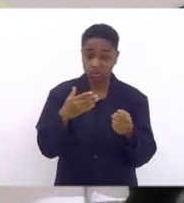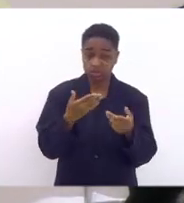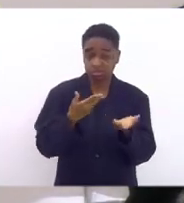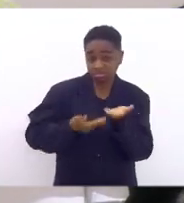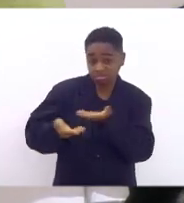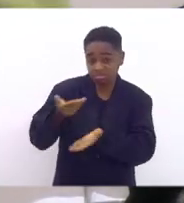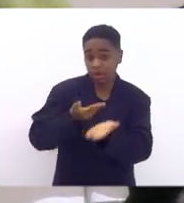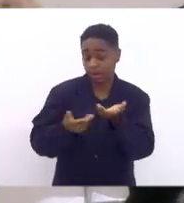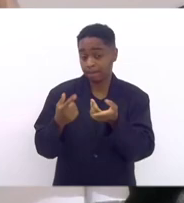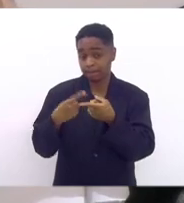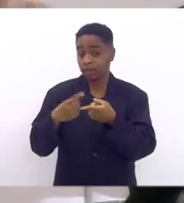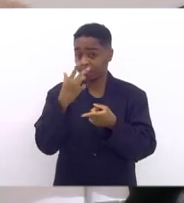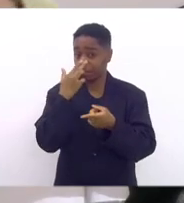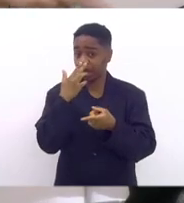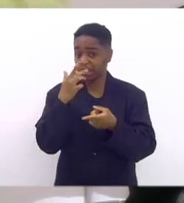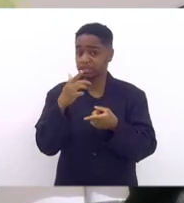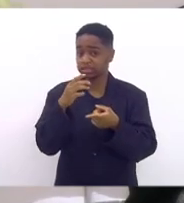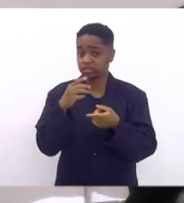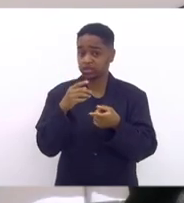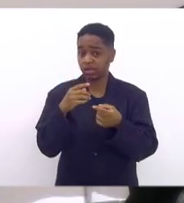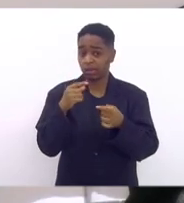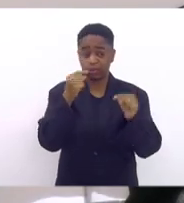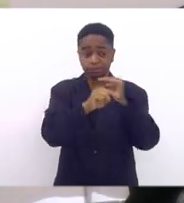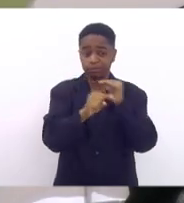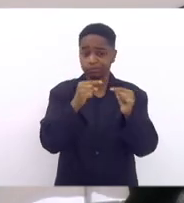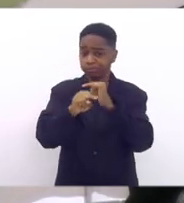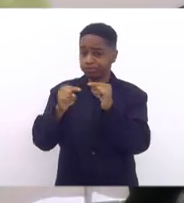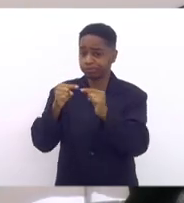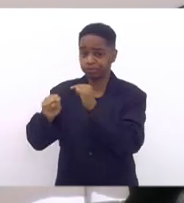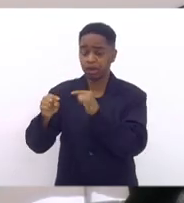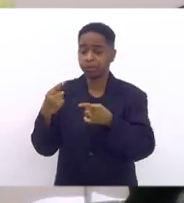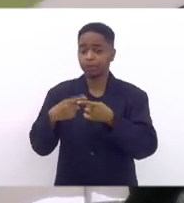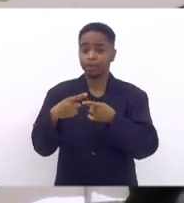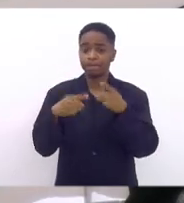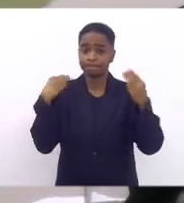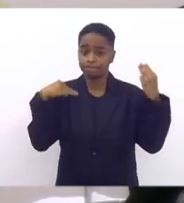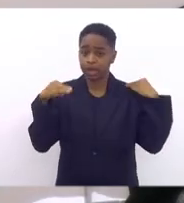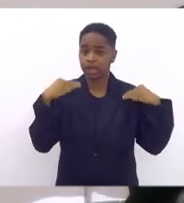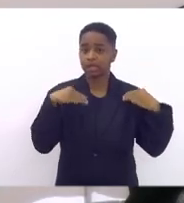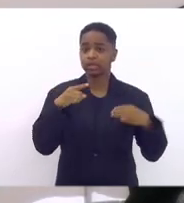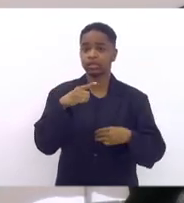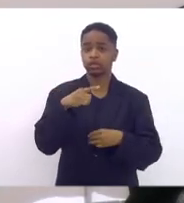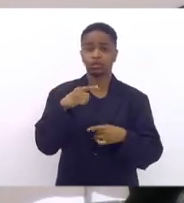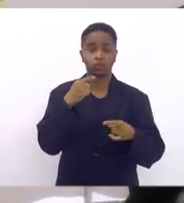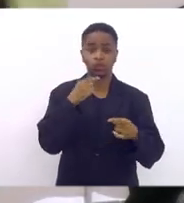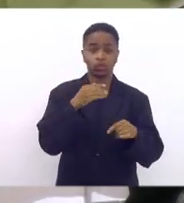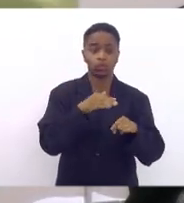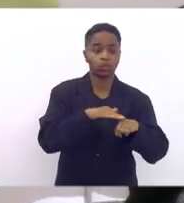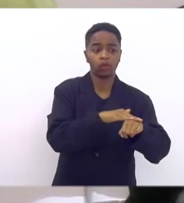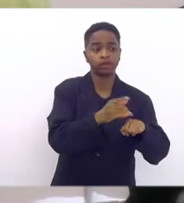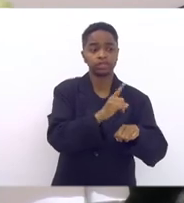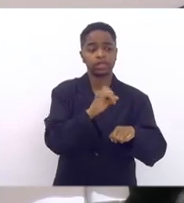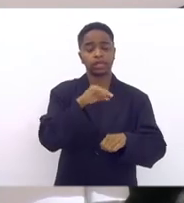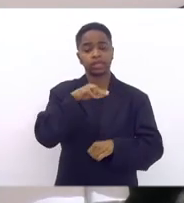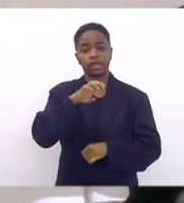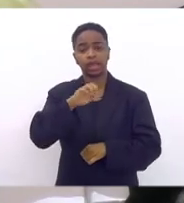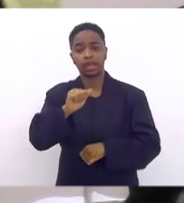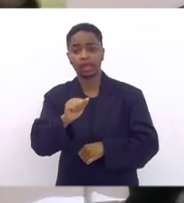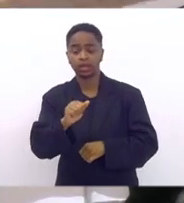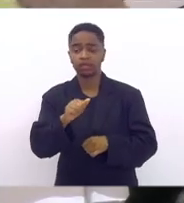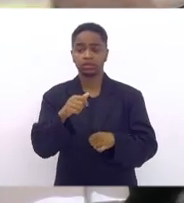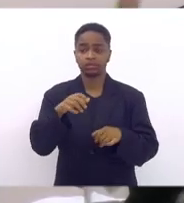tô vendo é isso é um quebra-cabeça os orgos não conversam entre si a Marinha que é um ente não conversa com Inea nenum aí fizeram